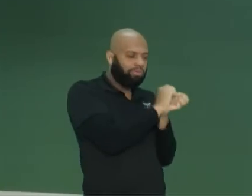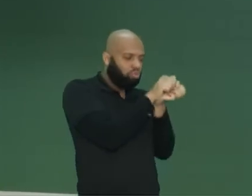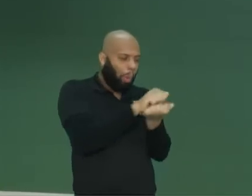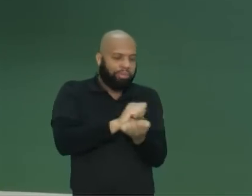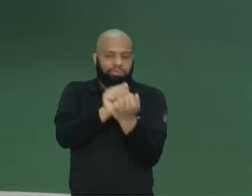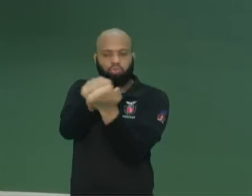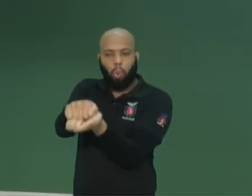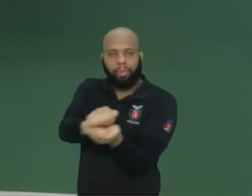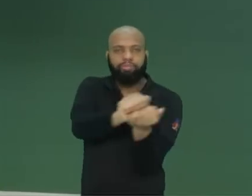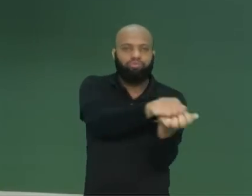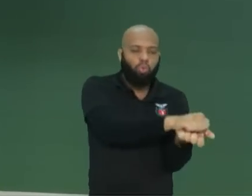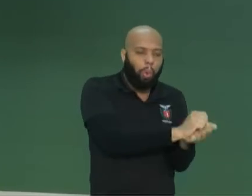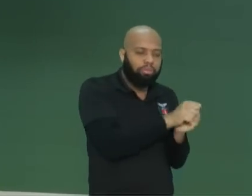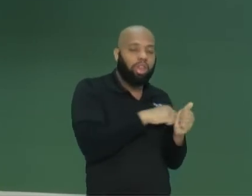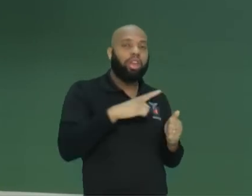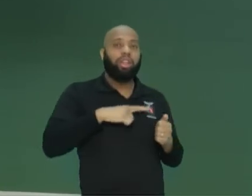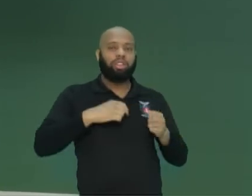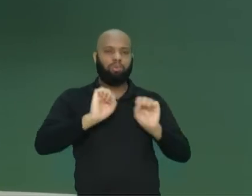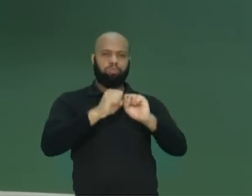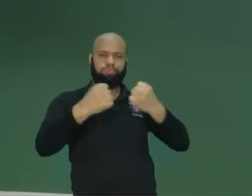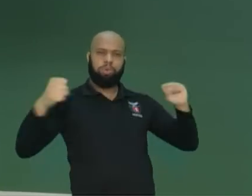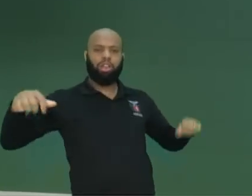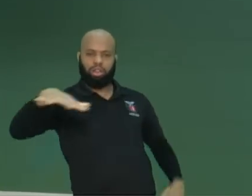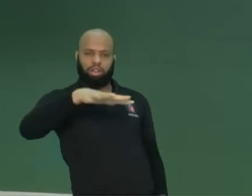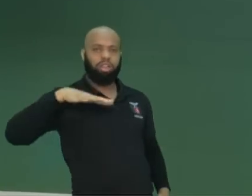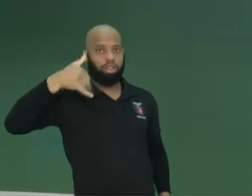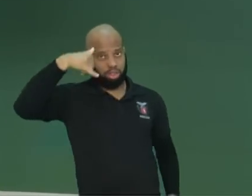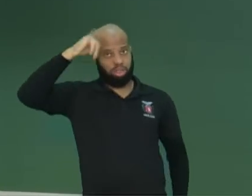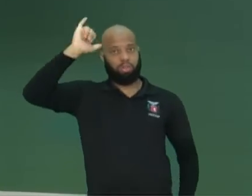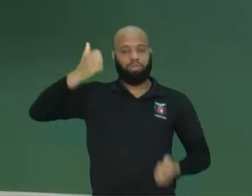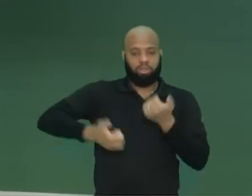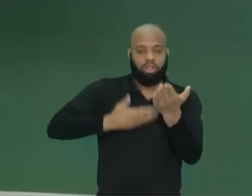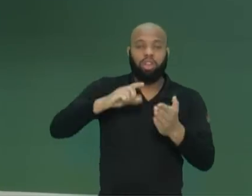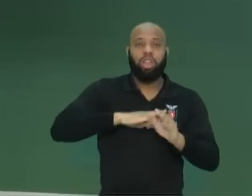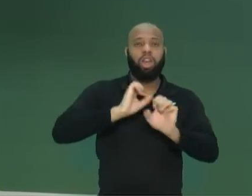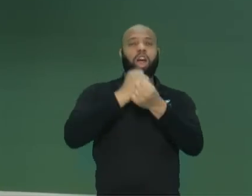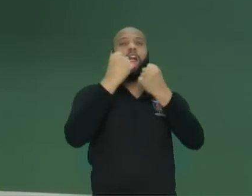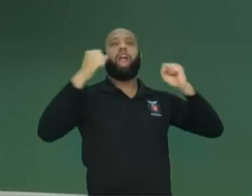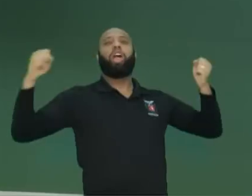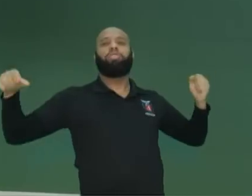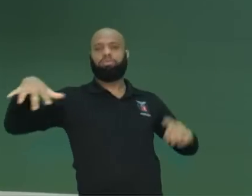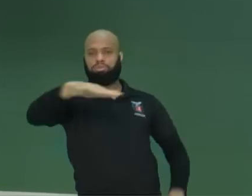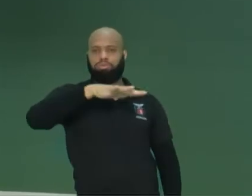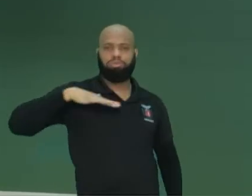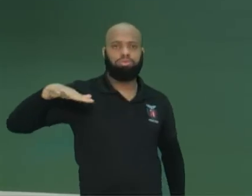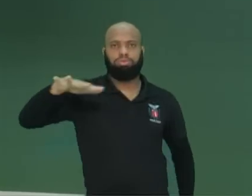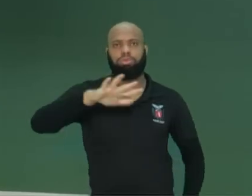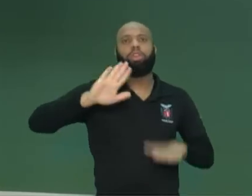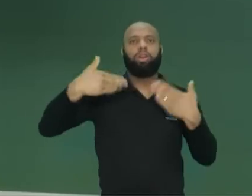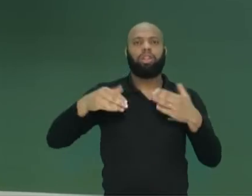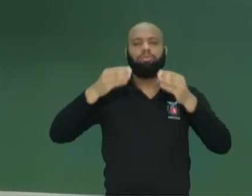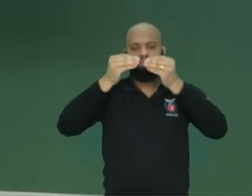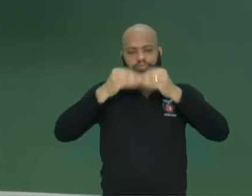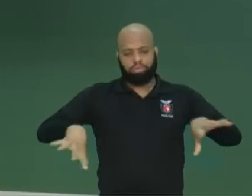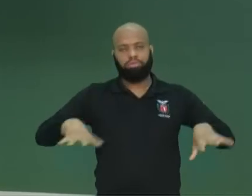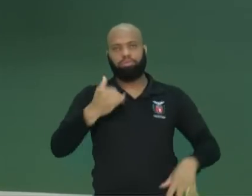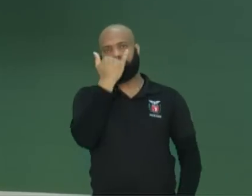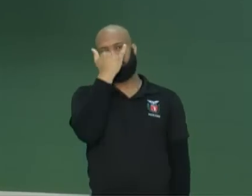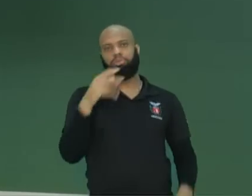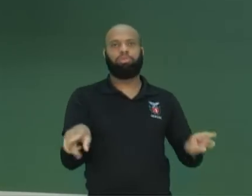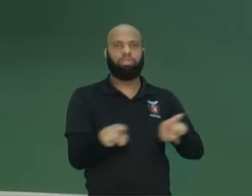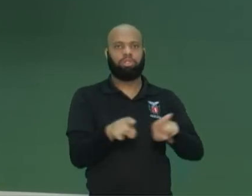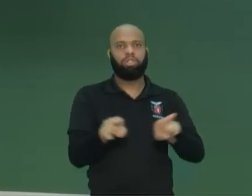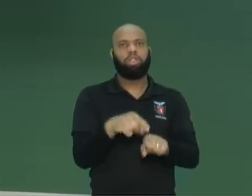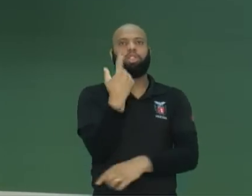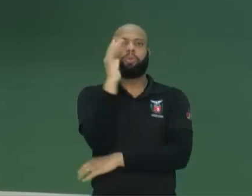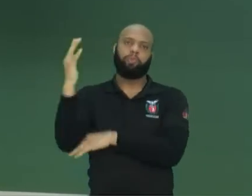aí se eu tenho grandes áreas de criação de animais, eu vou precisar de enormes áreas de pastagem, e isso acaba afetando diretamente ali